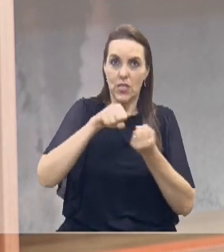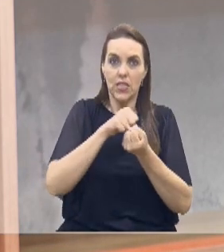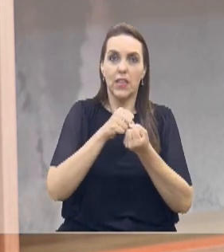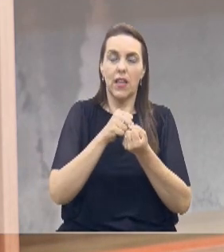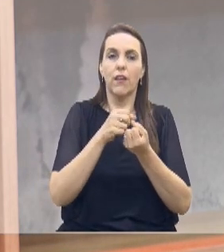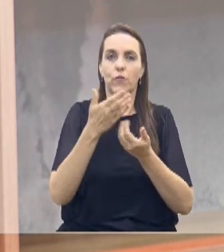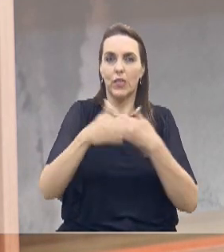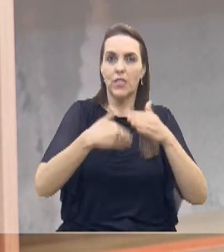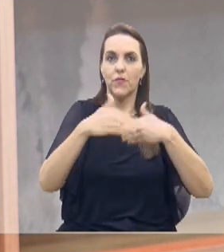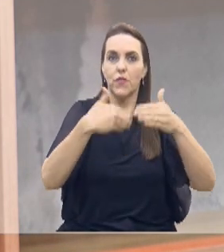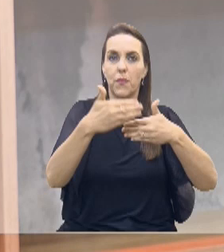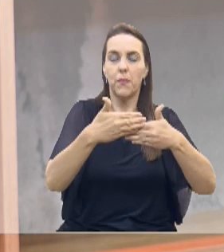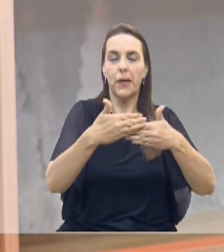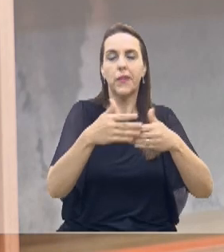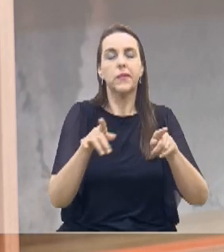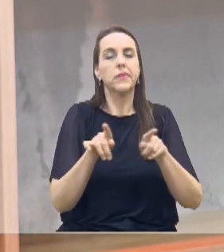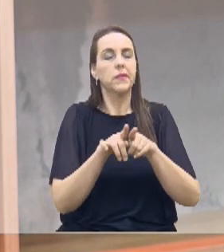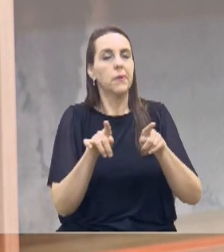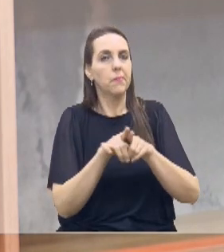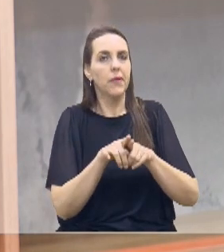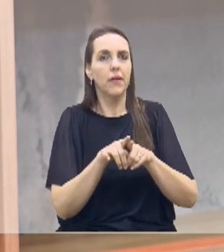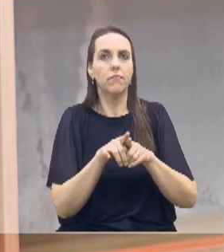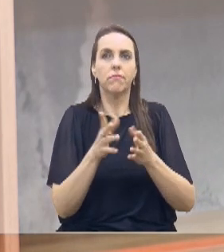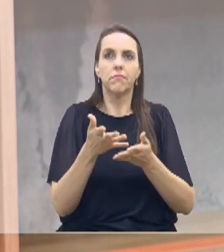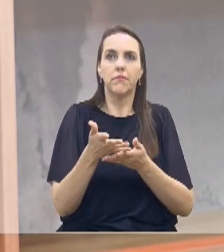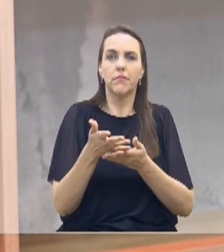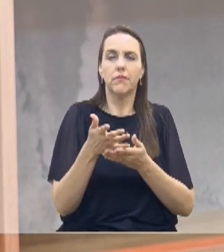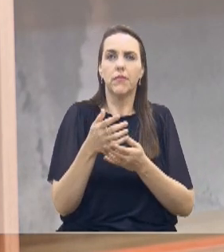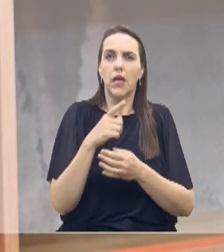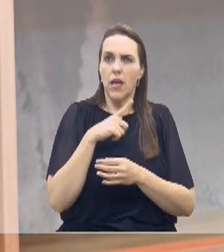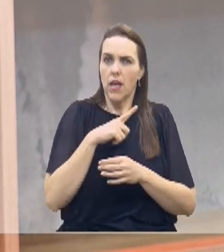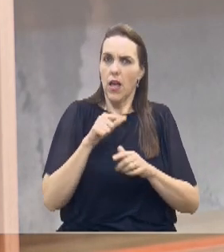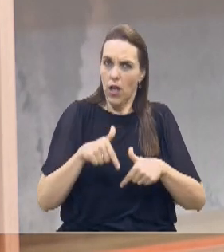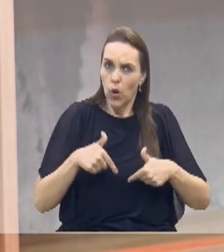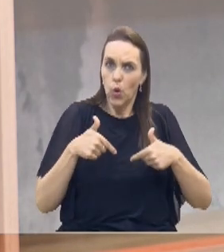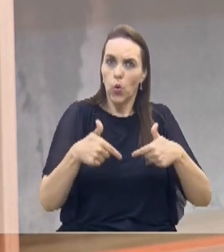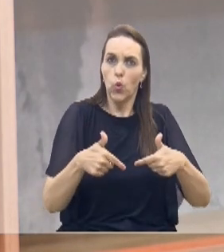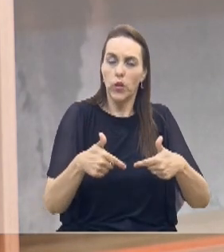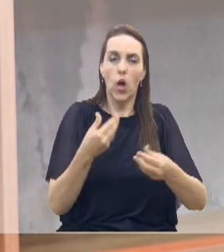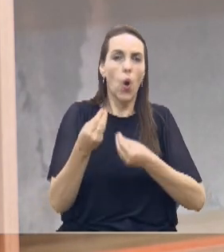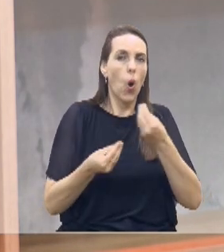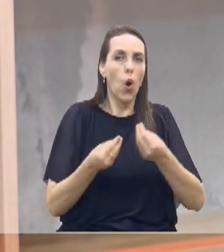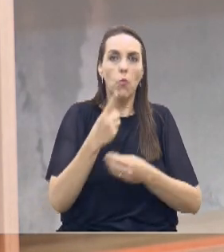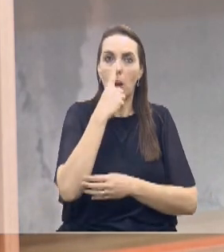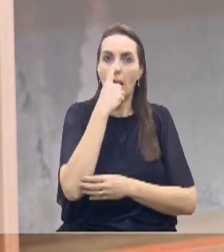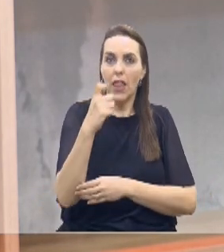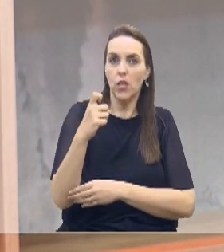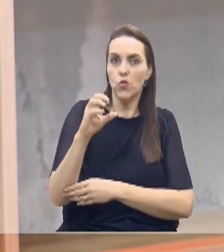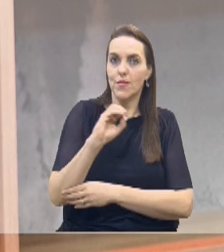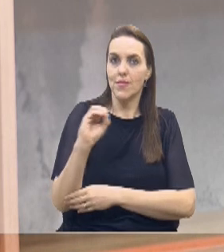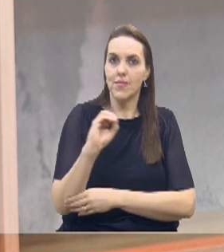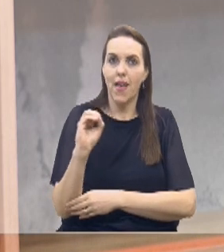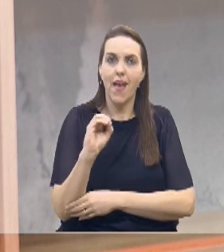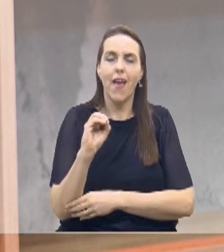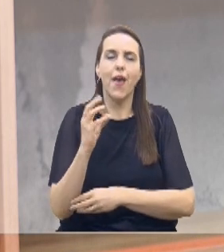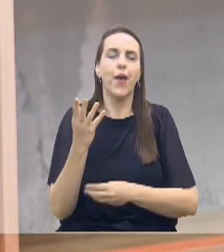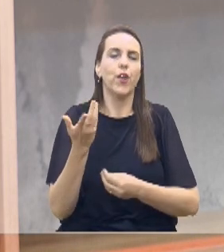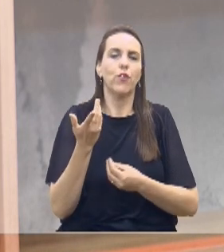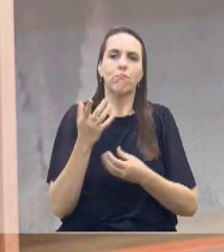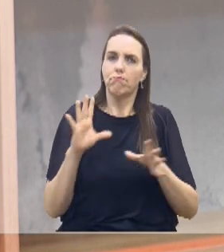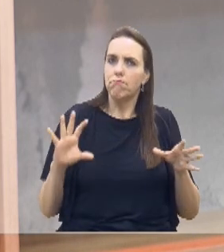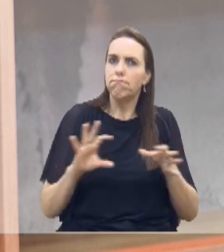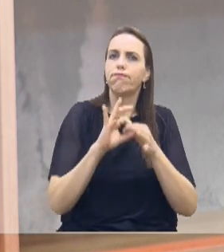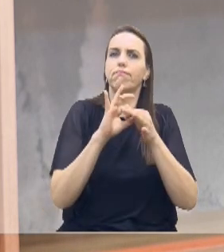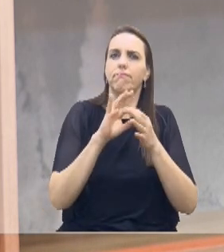e isso foi entrando, por exemplo, em bandeiras até do cotidiano, como lixo zero, várias formas de engajamento